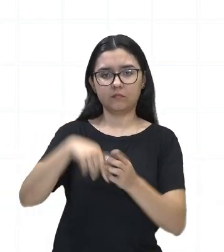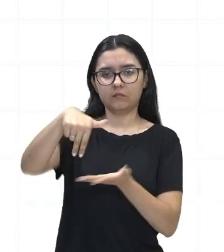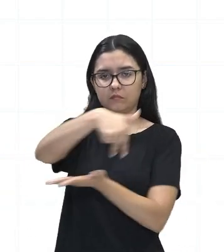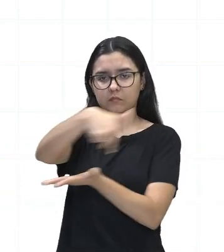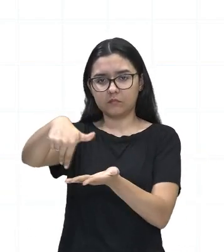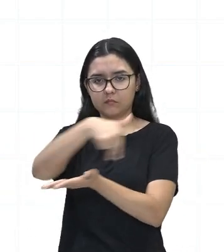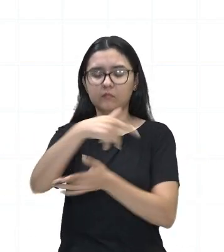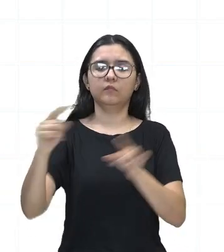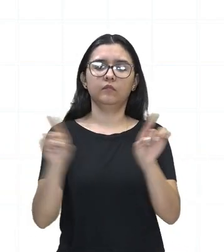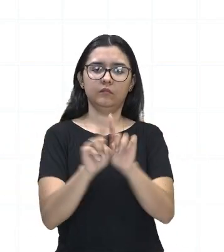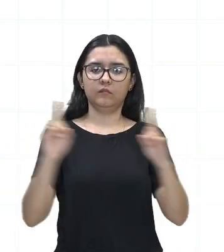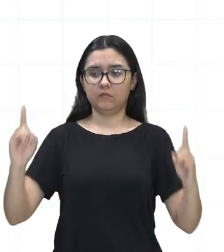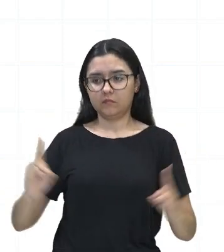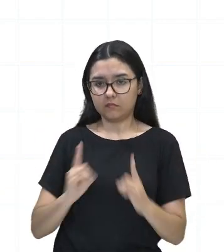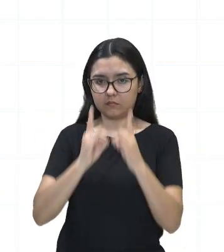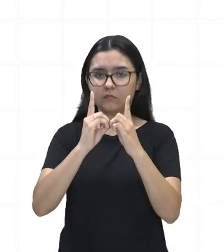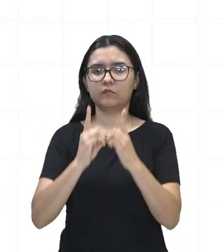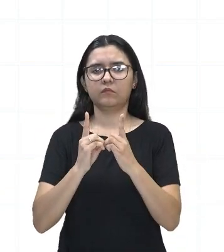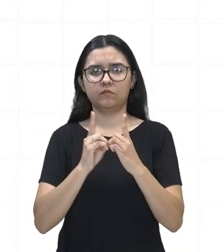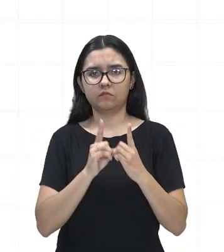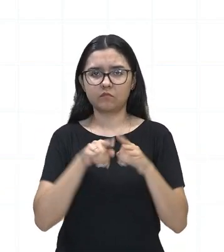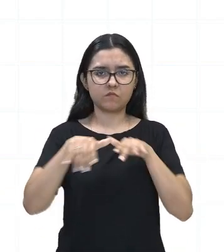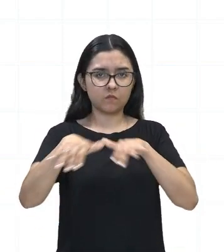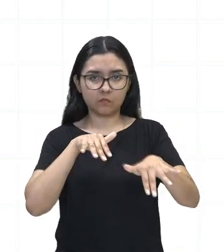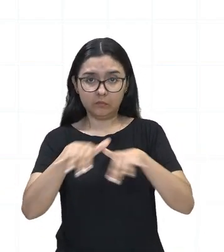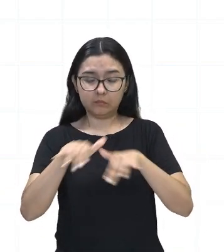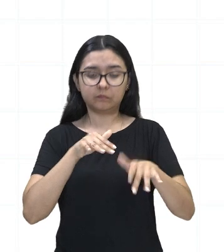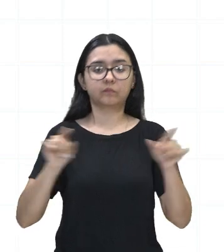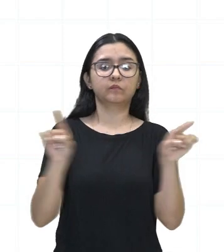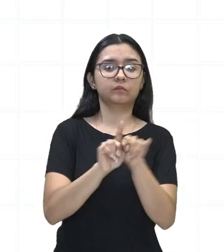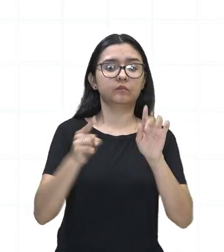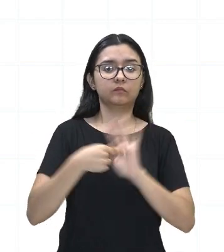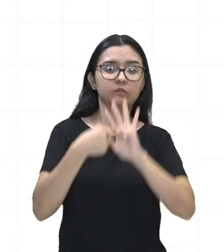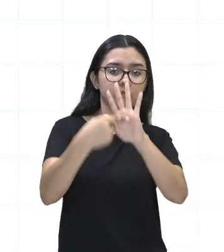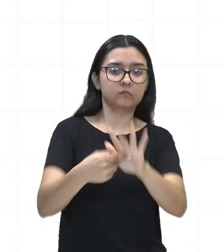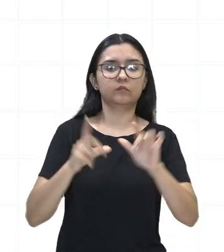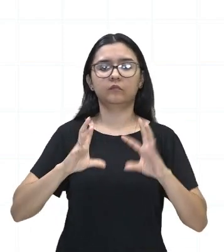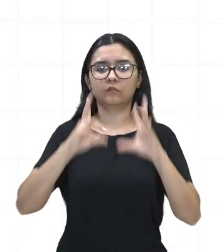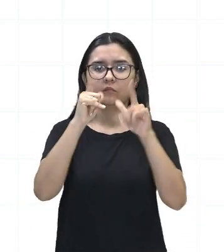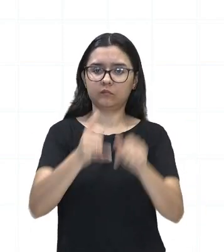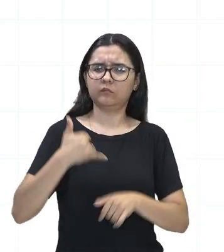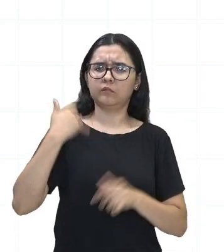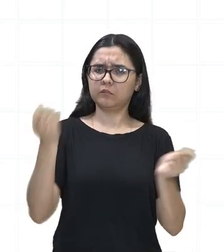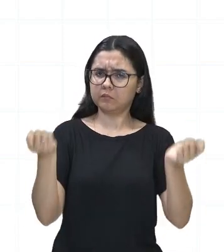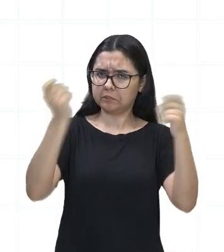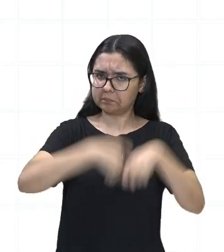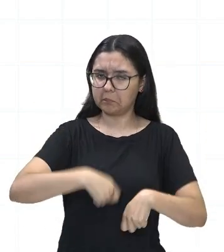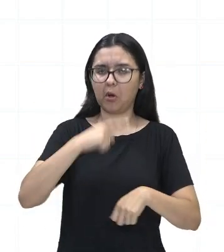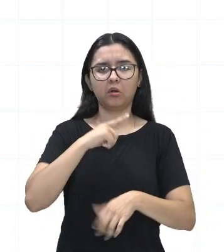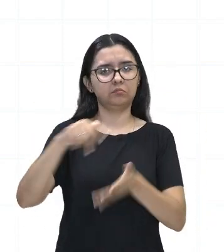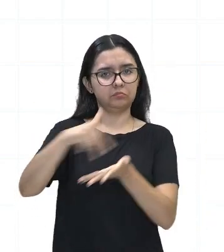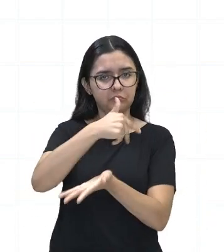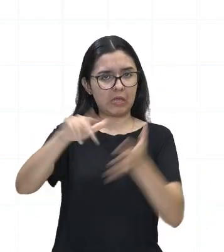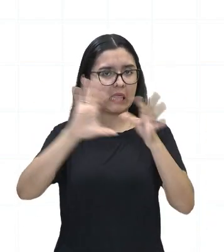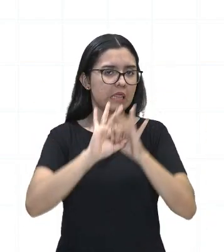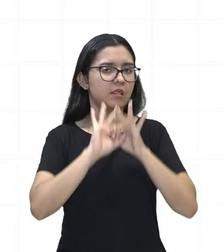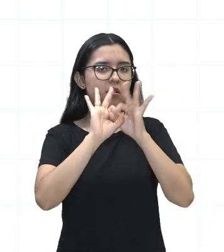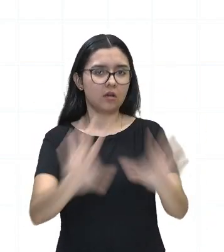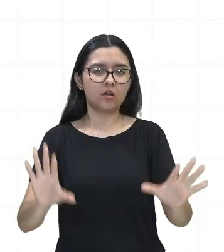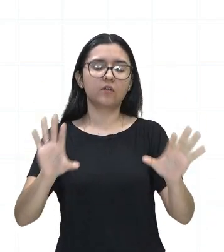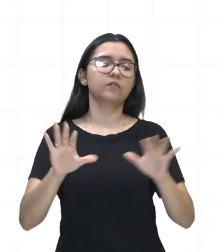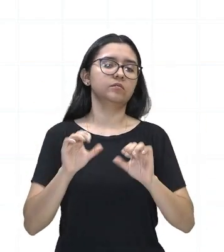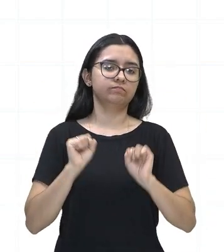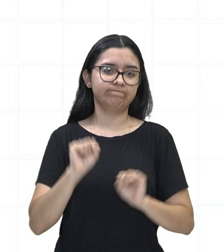como os pares executam a dança. Mostra também que todas as idades podem praticar este tipo de